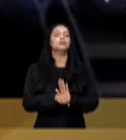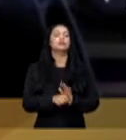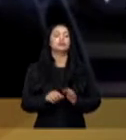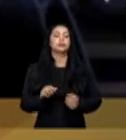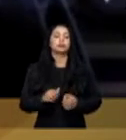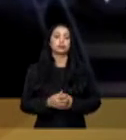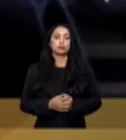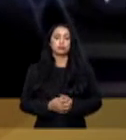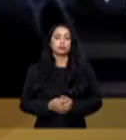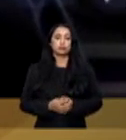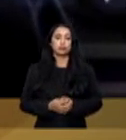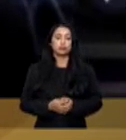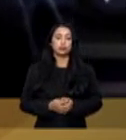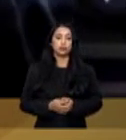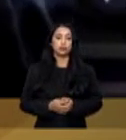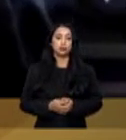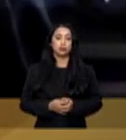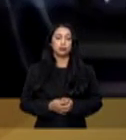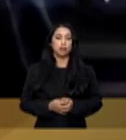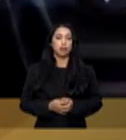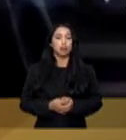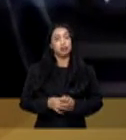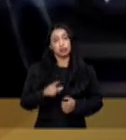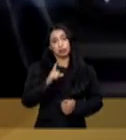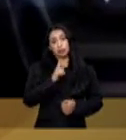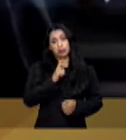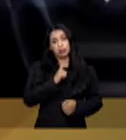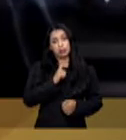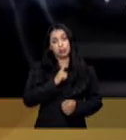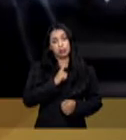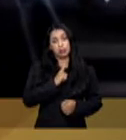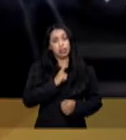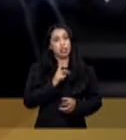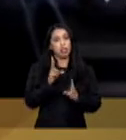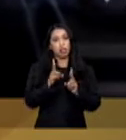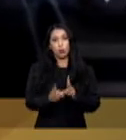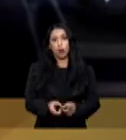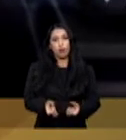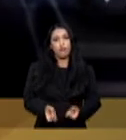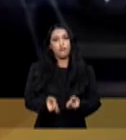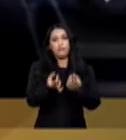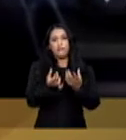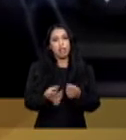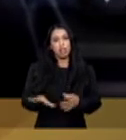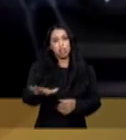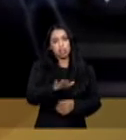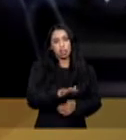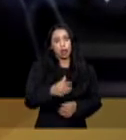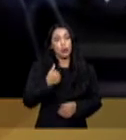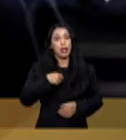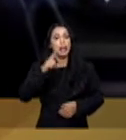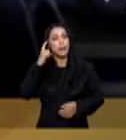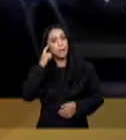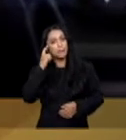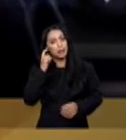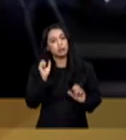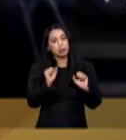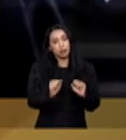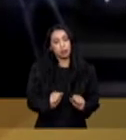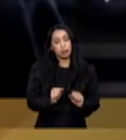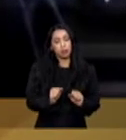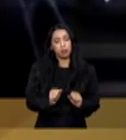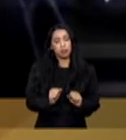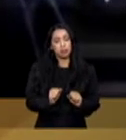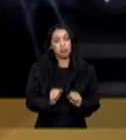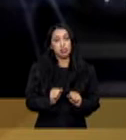a pena que vale para o crime geral de contrabando. Veja, eu estou considerando, e me parece ser o caso,